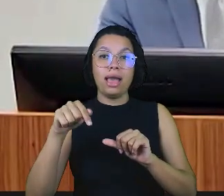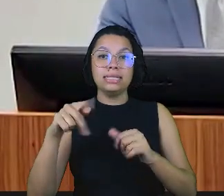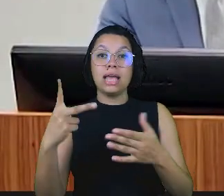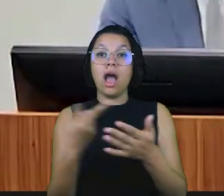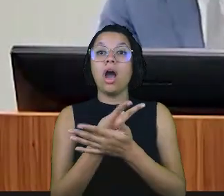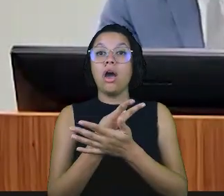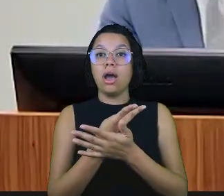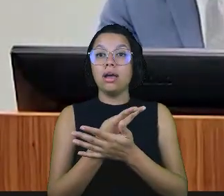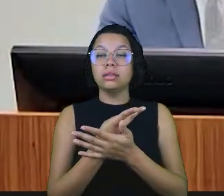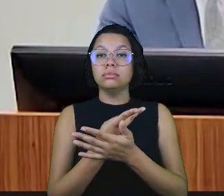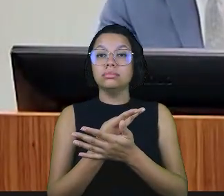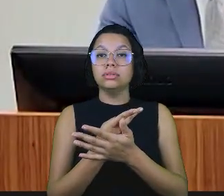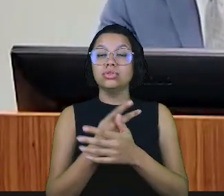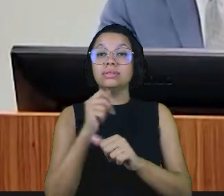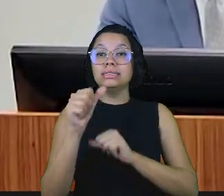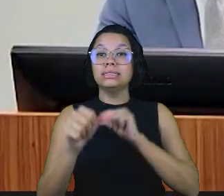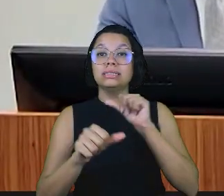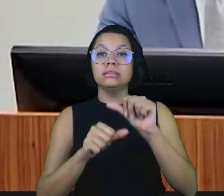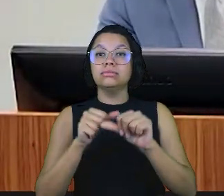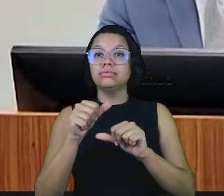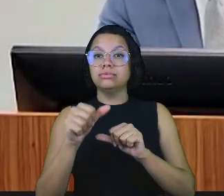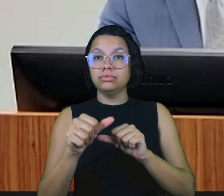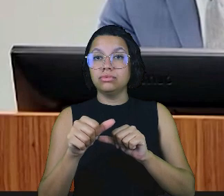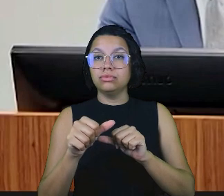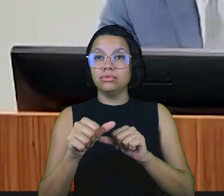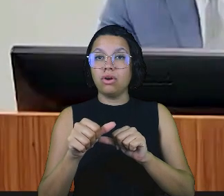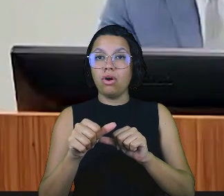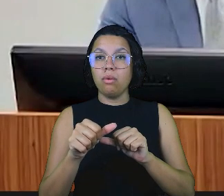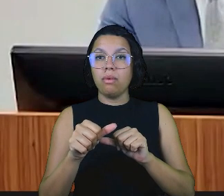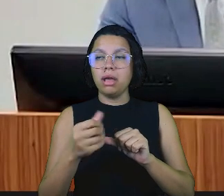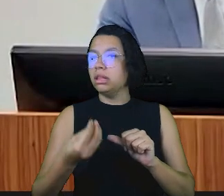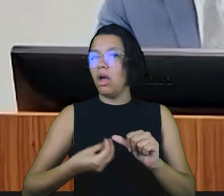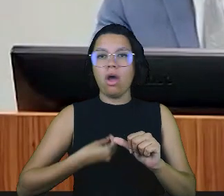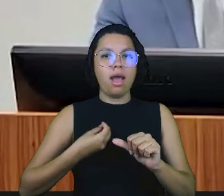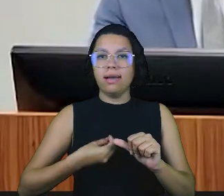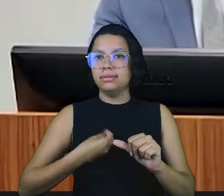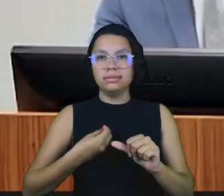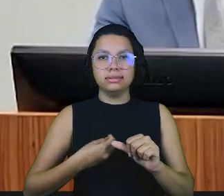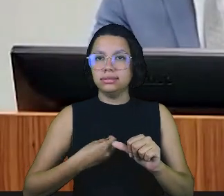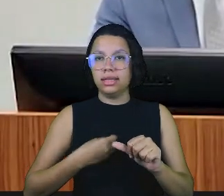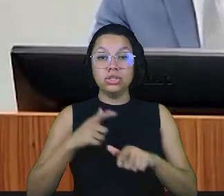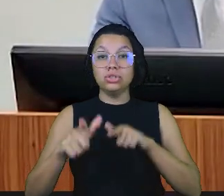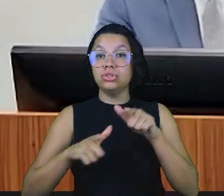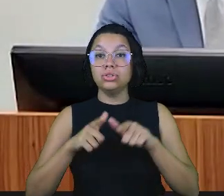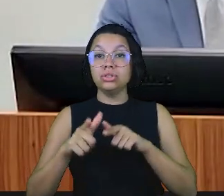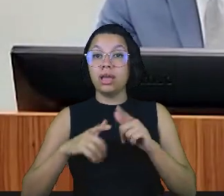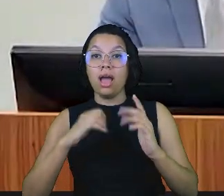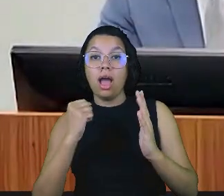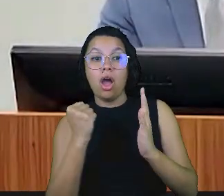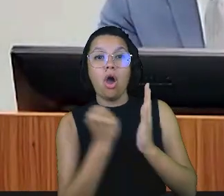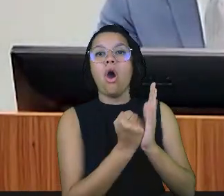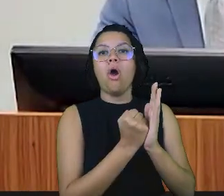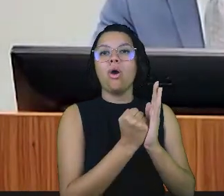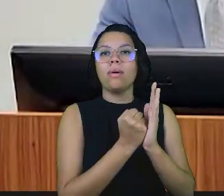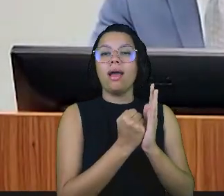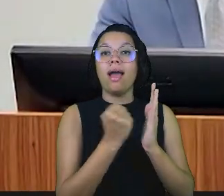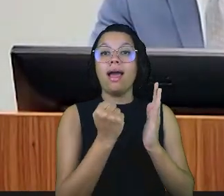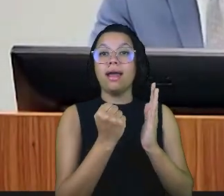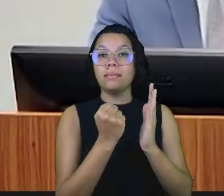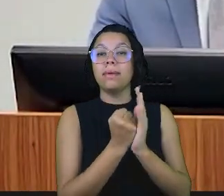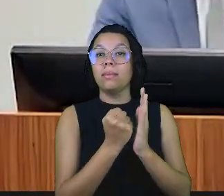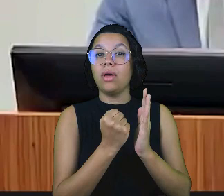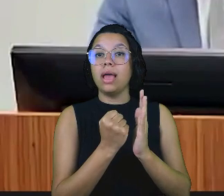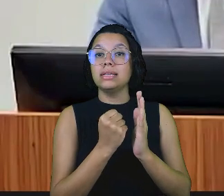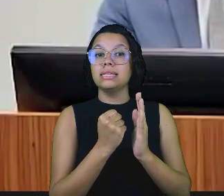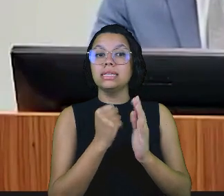torna insubsistentes as operações patrimoniais que envolveram os atingidos.